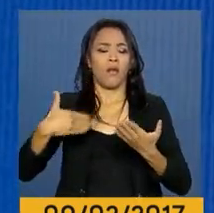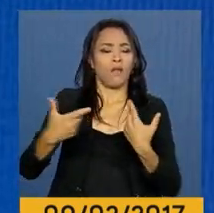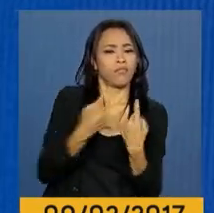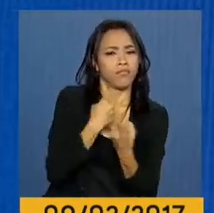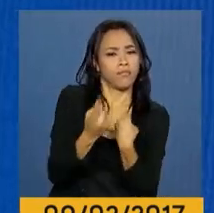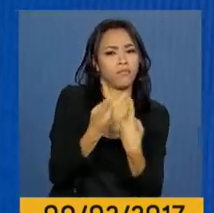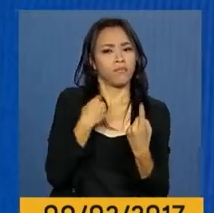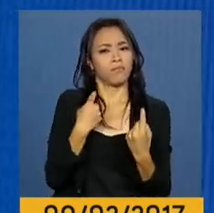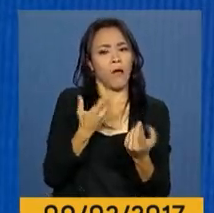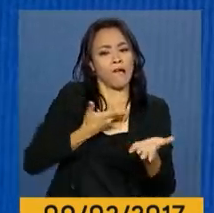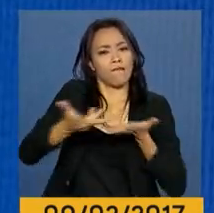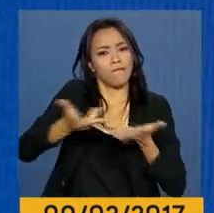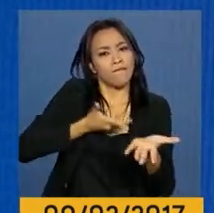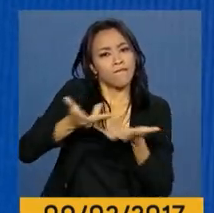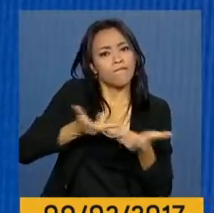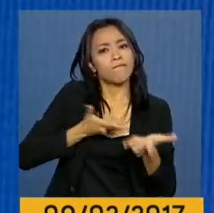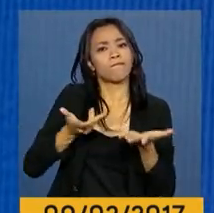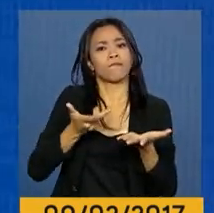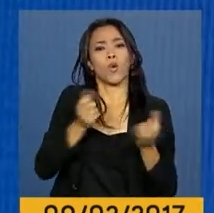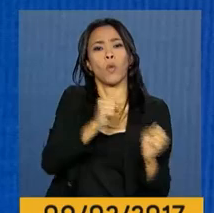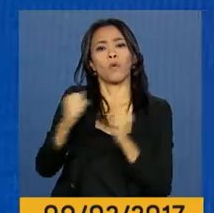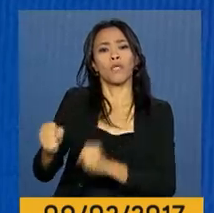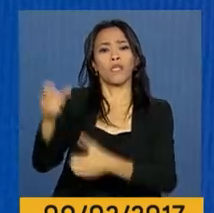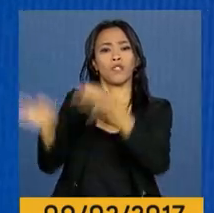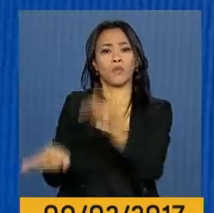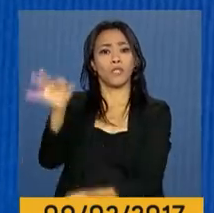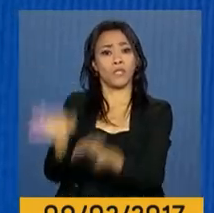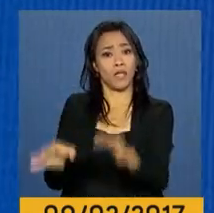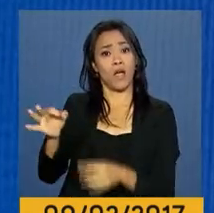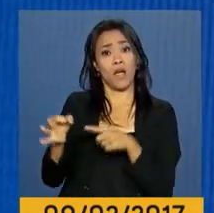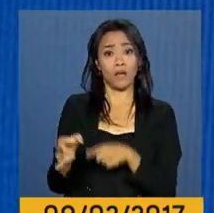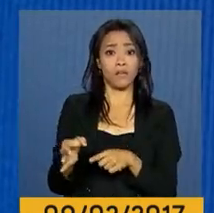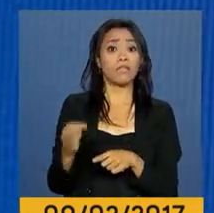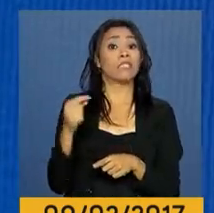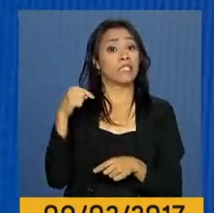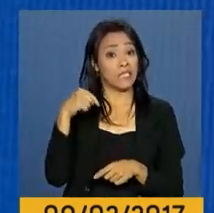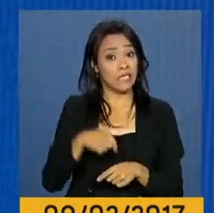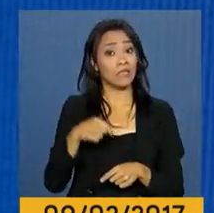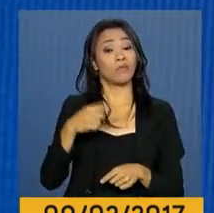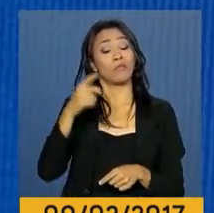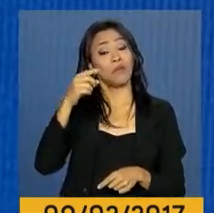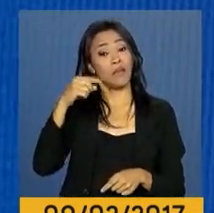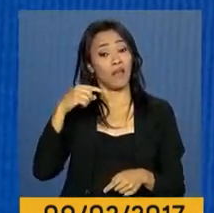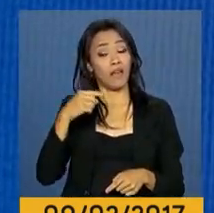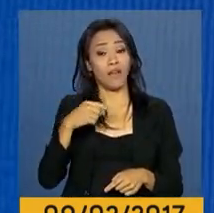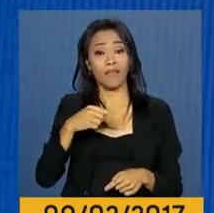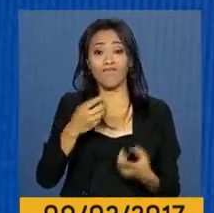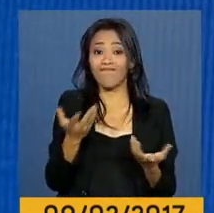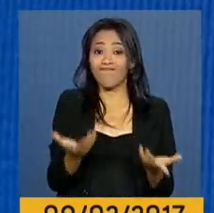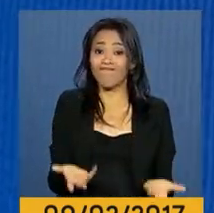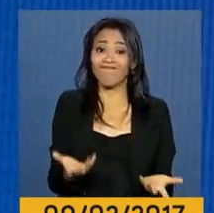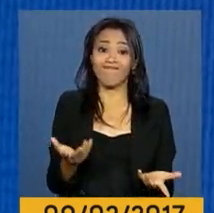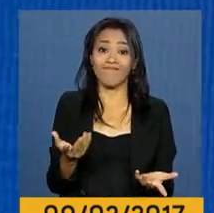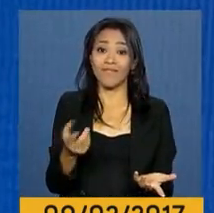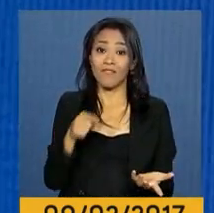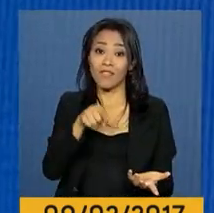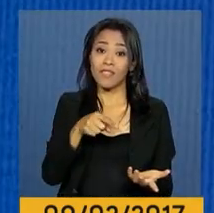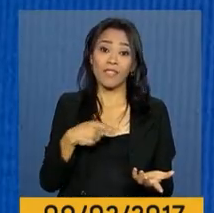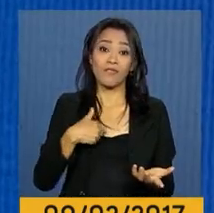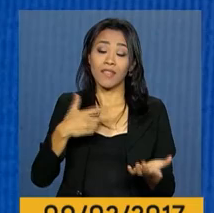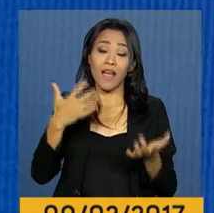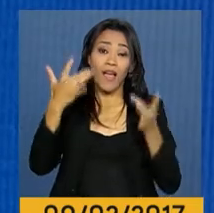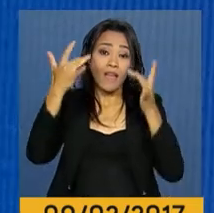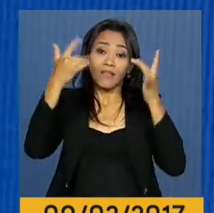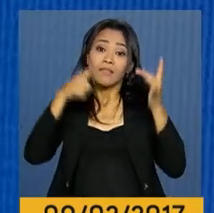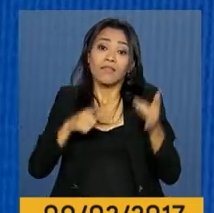boa relação com o poder judiciário você viola um dos princípios constitucionais que eh se constitui